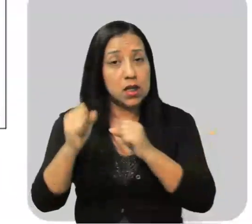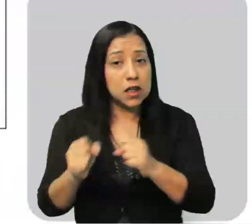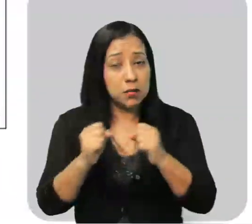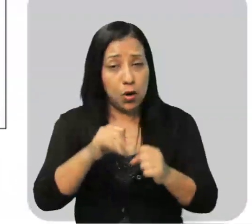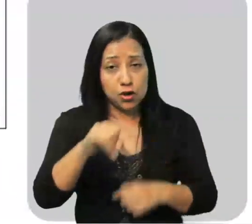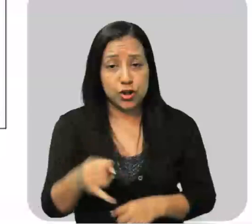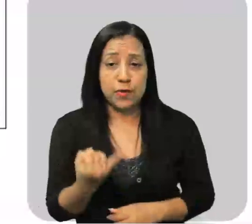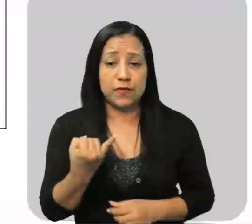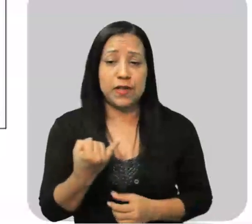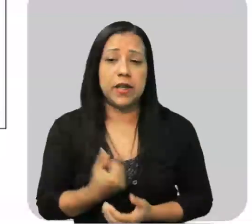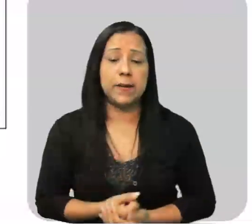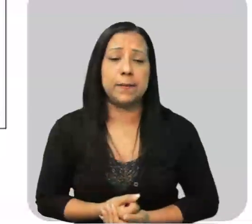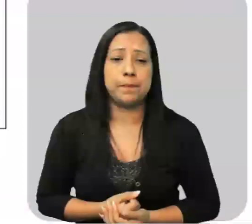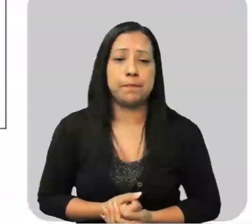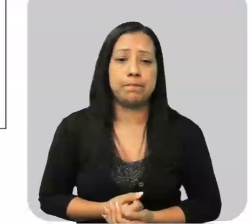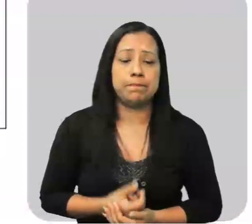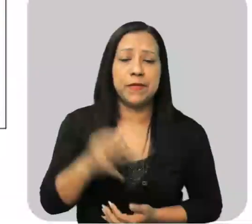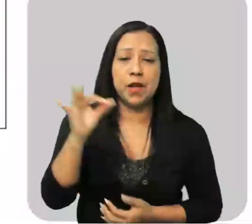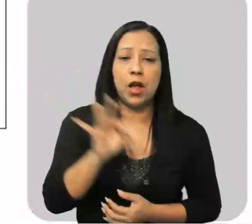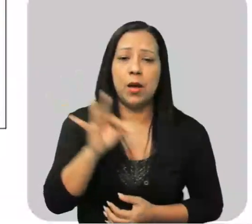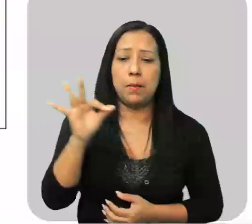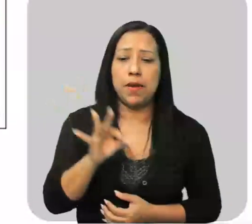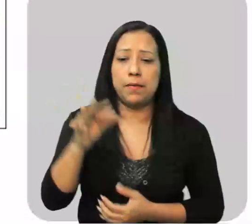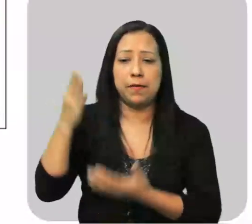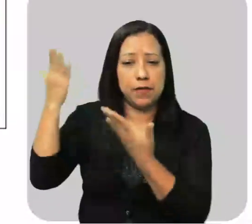ser recicladas. Beleza?